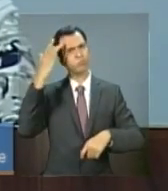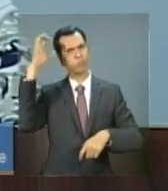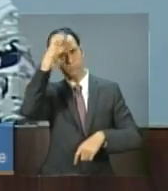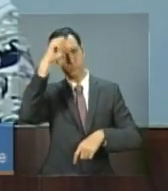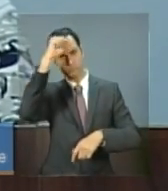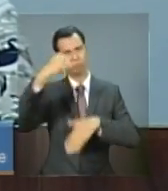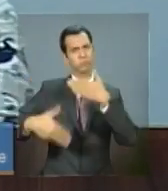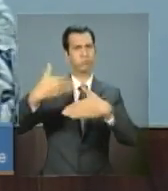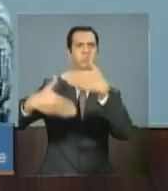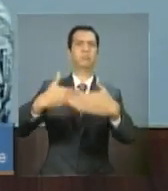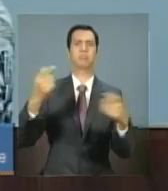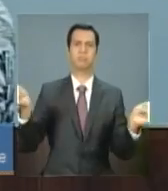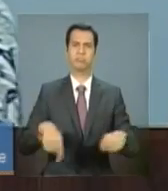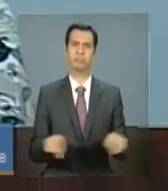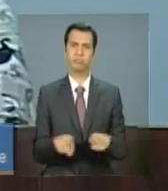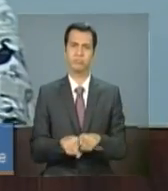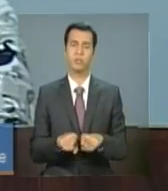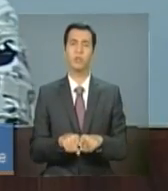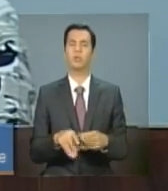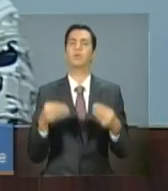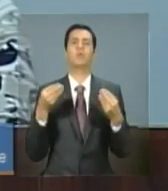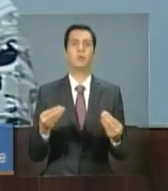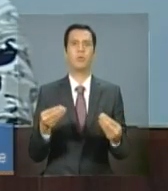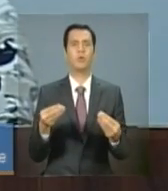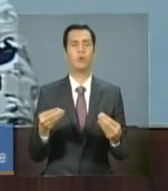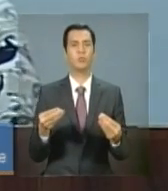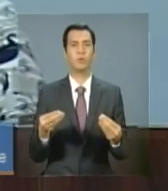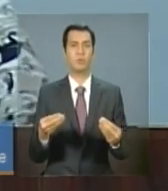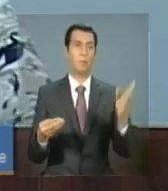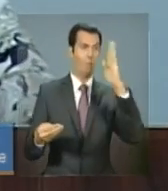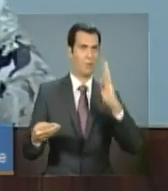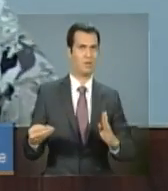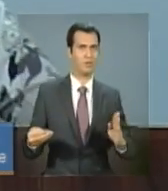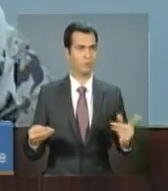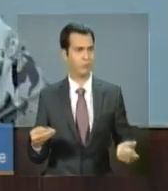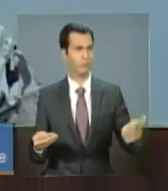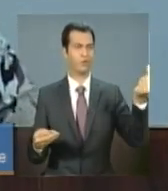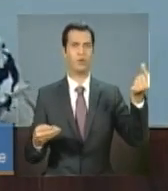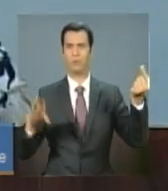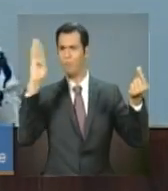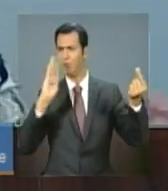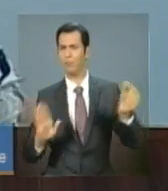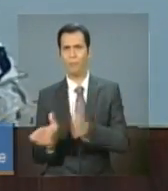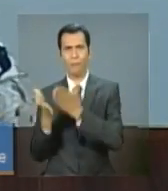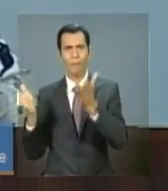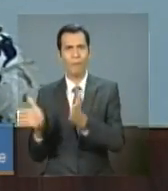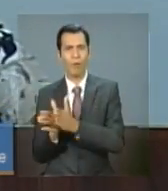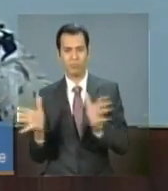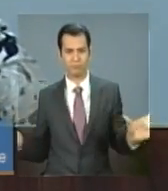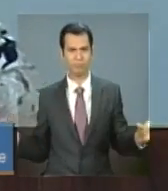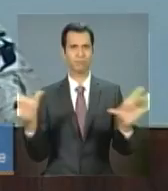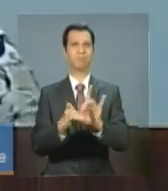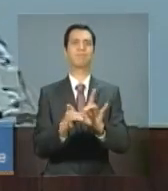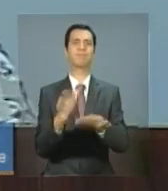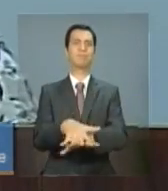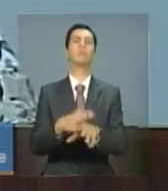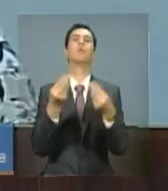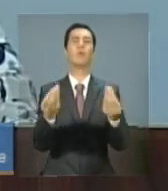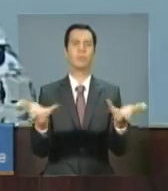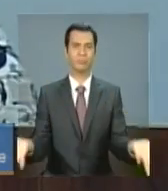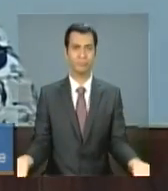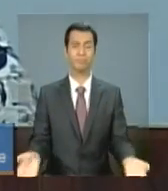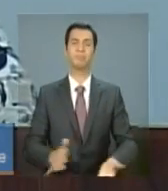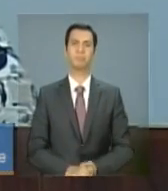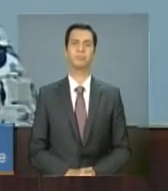e como fazer com que esses dois Brasis se encontrem. Esse é o grande desenho do Brasil Sem Miséria. Tem uma outra questão,